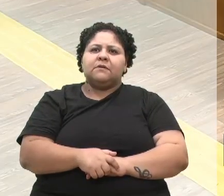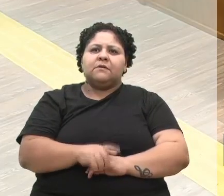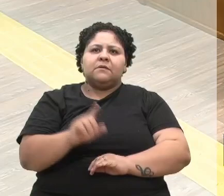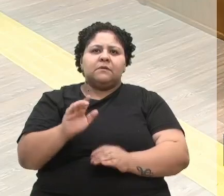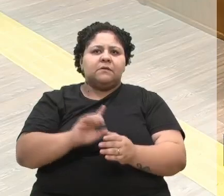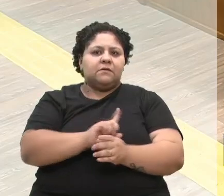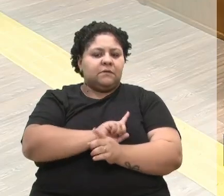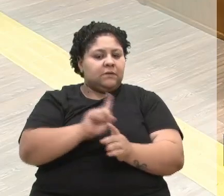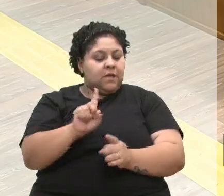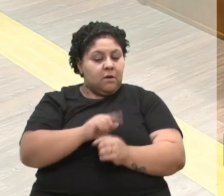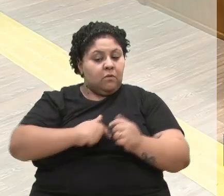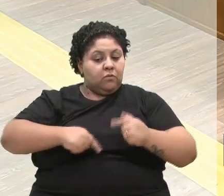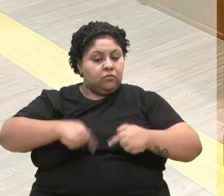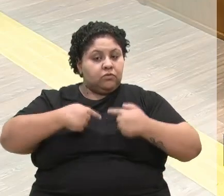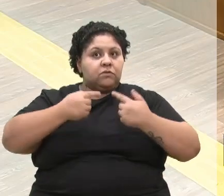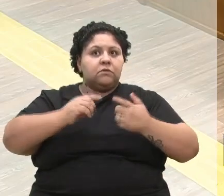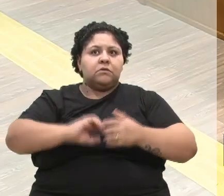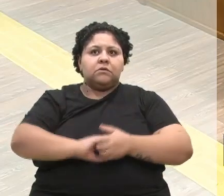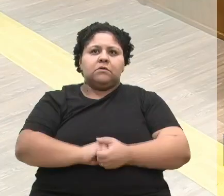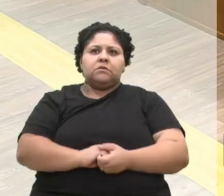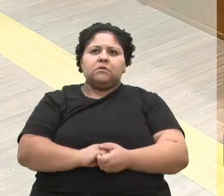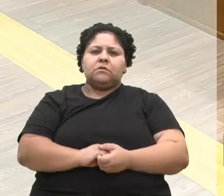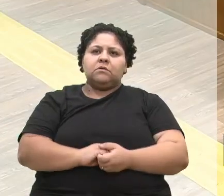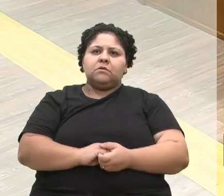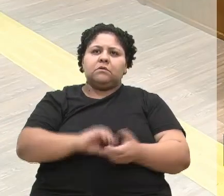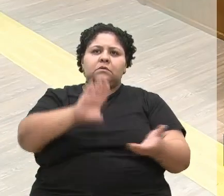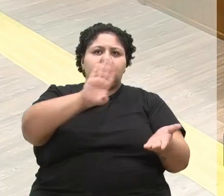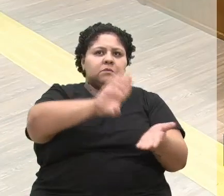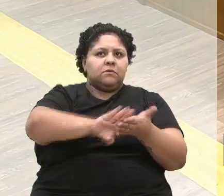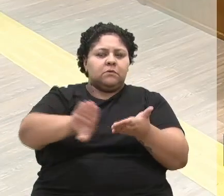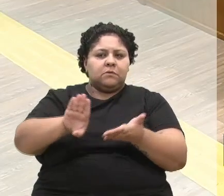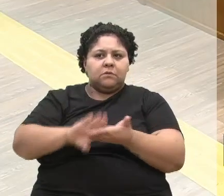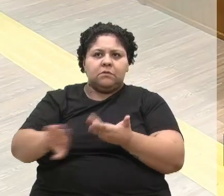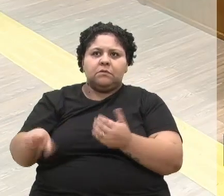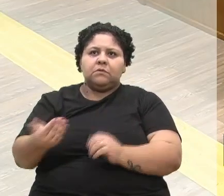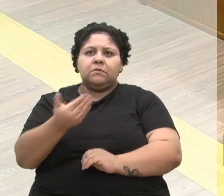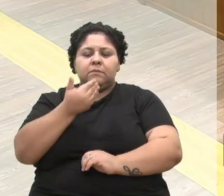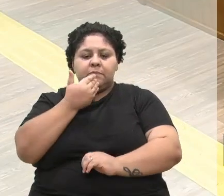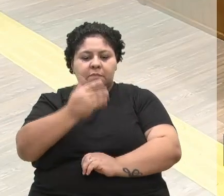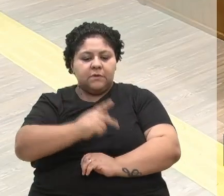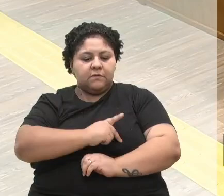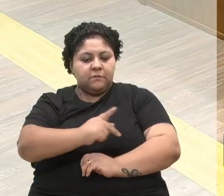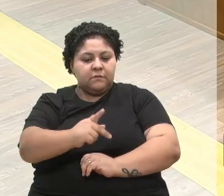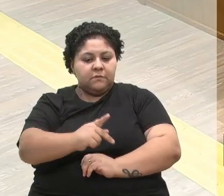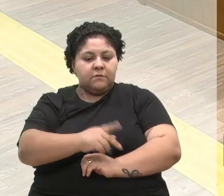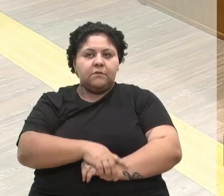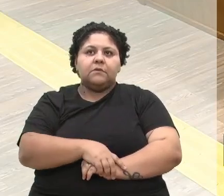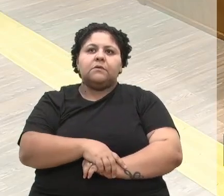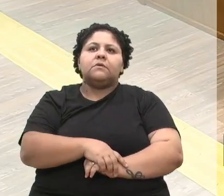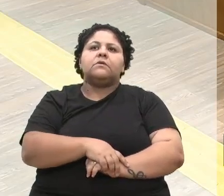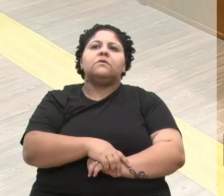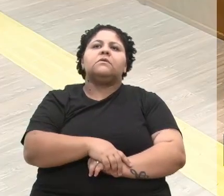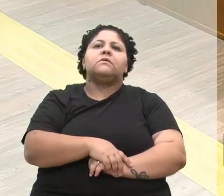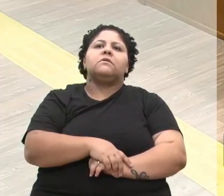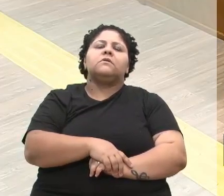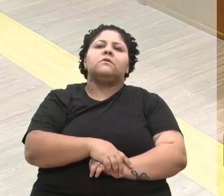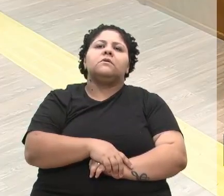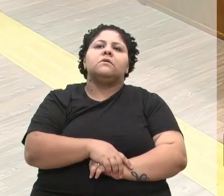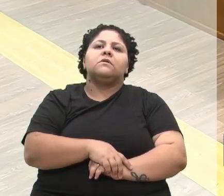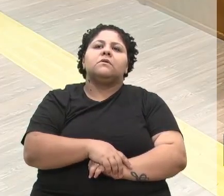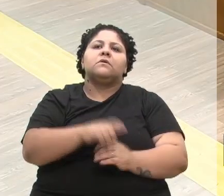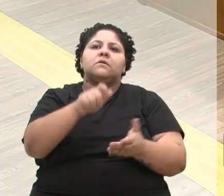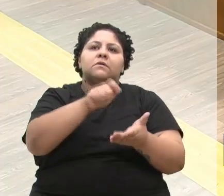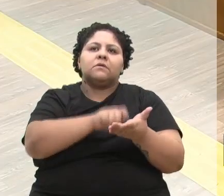discussão. Não vai retirar dos anais, se responsabiliza peço, pelas senhora suas... presidente, vou me corrigir, eu peço que retire